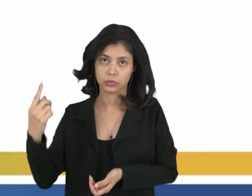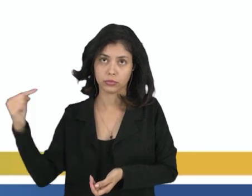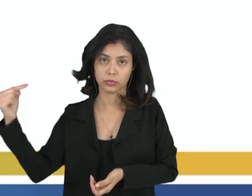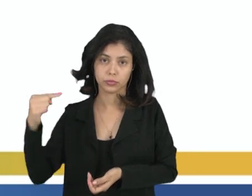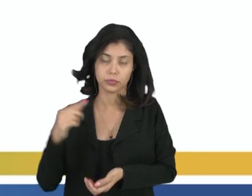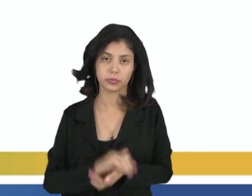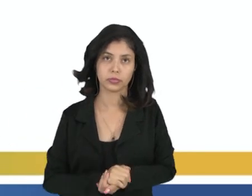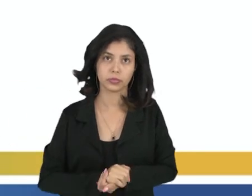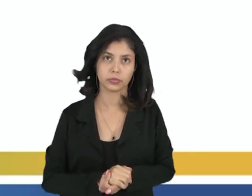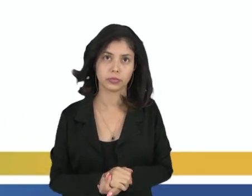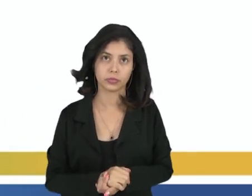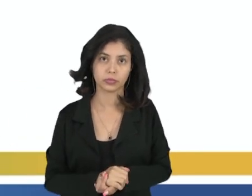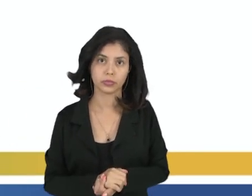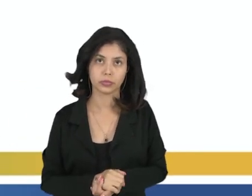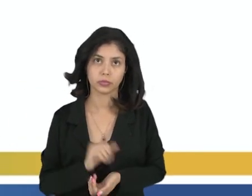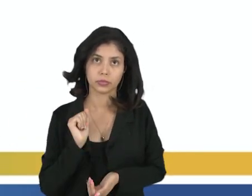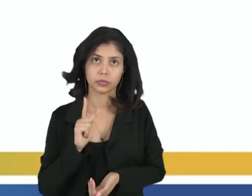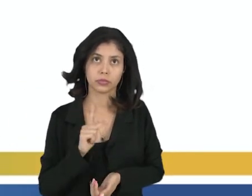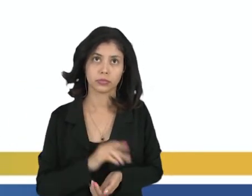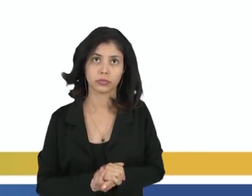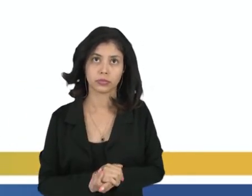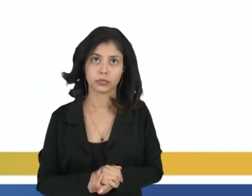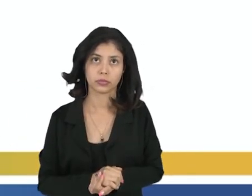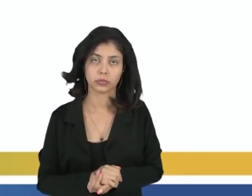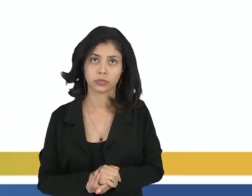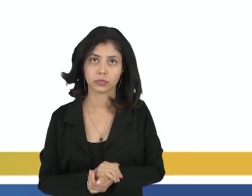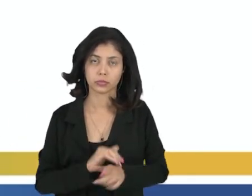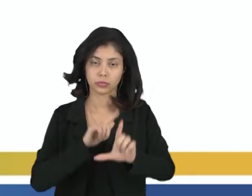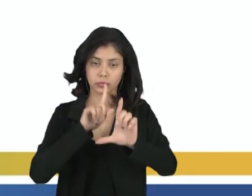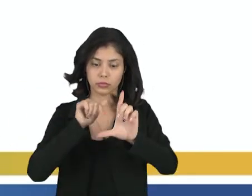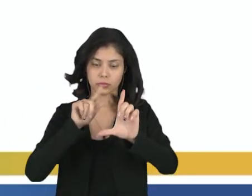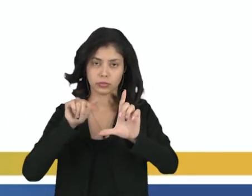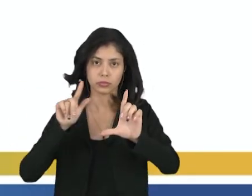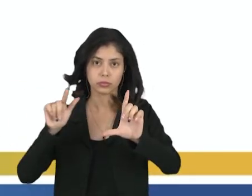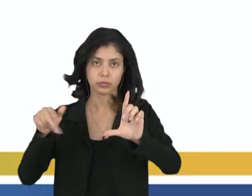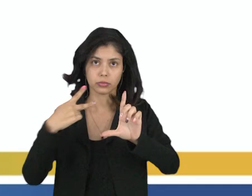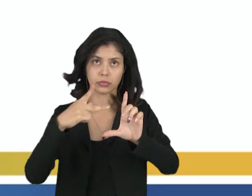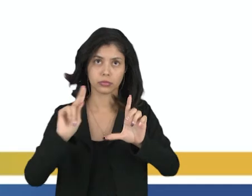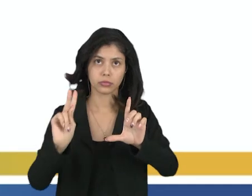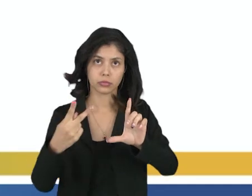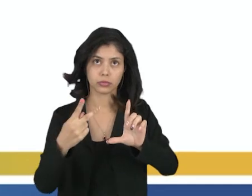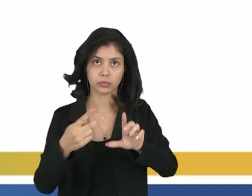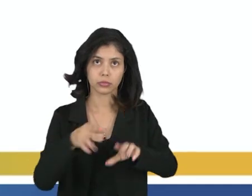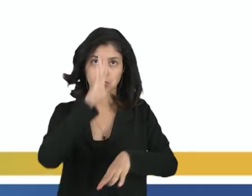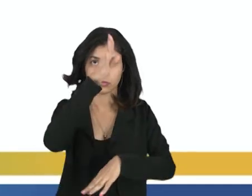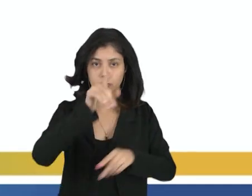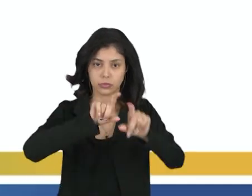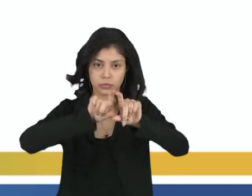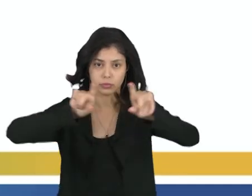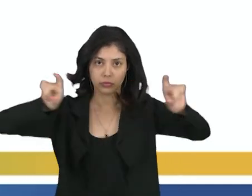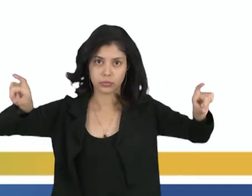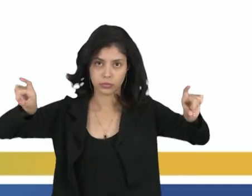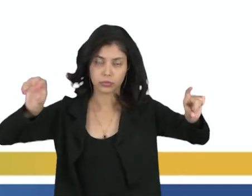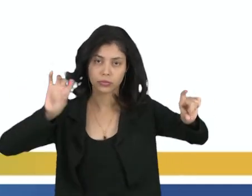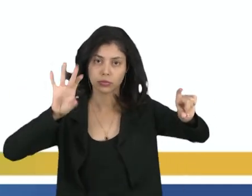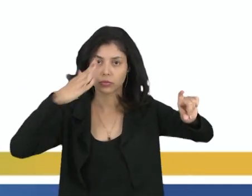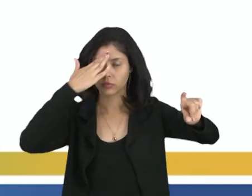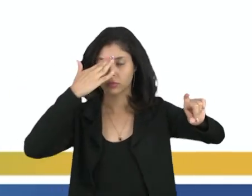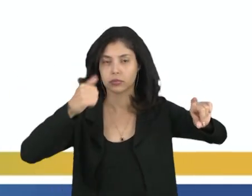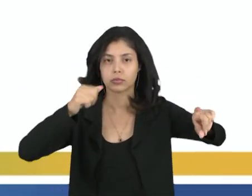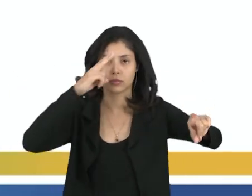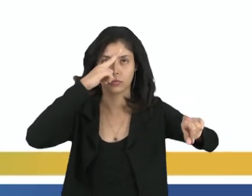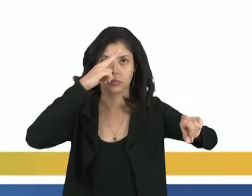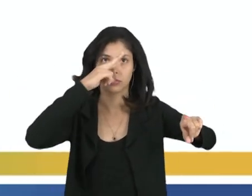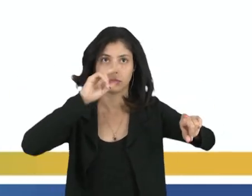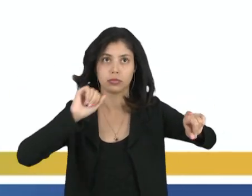concentração de OH-, ok? Então, aqui a gente tem uma escala de pH, essa reta numérica. Então, só para a gente estar